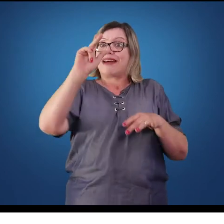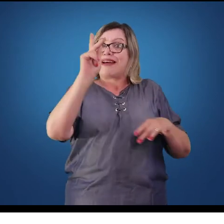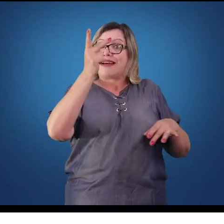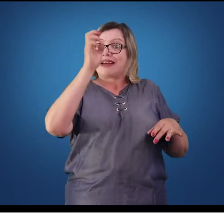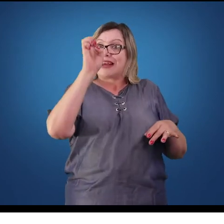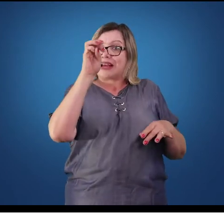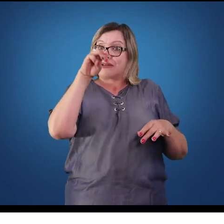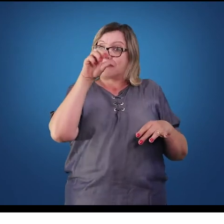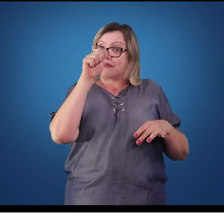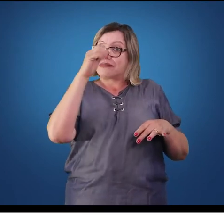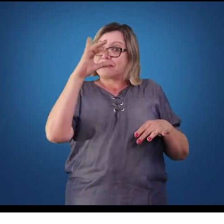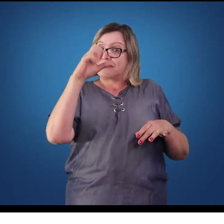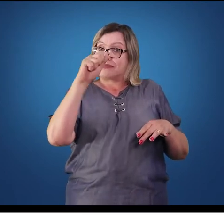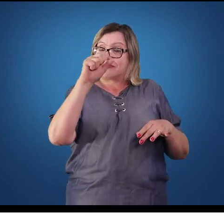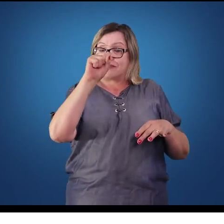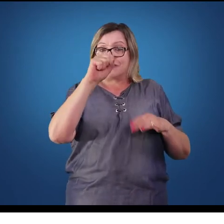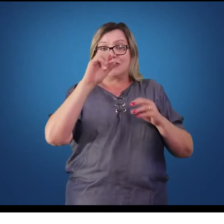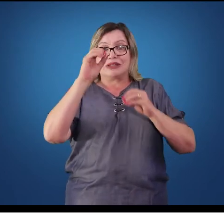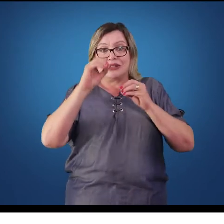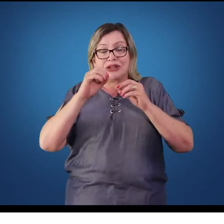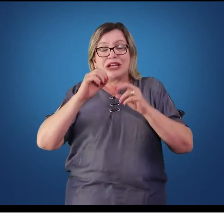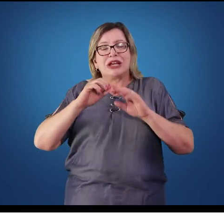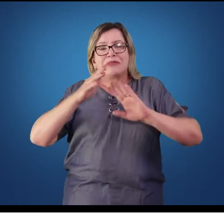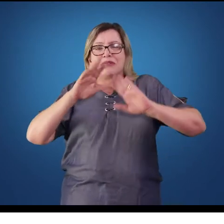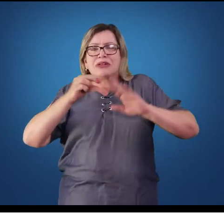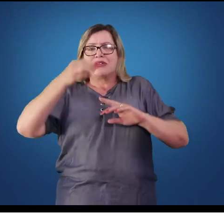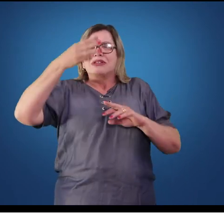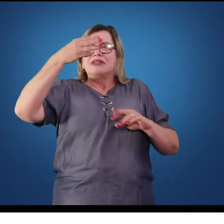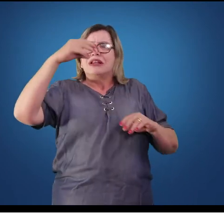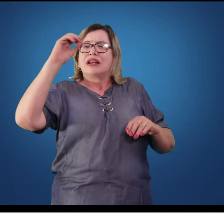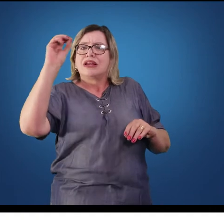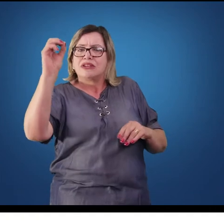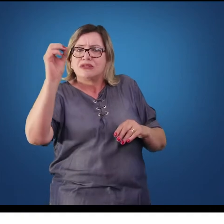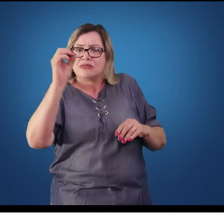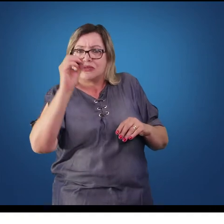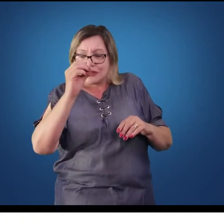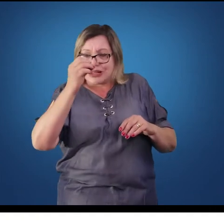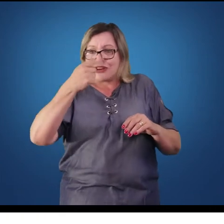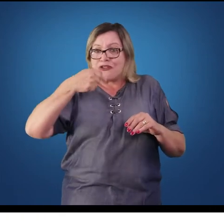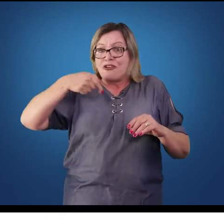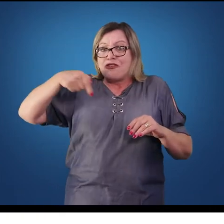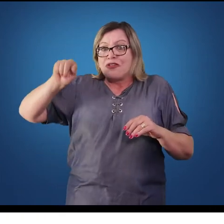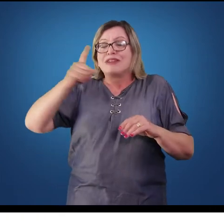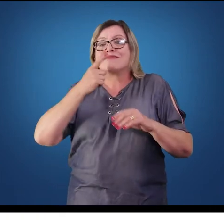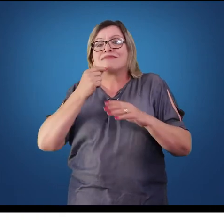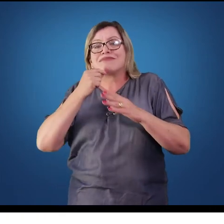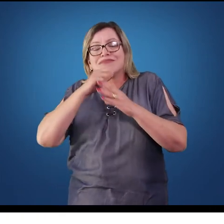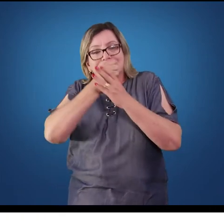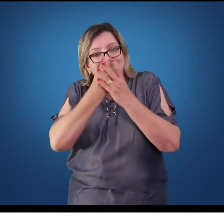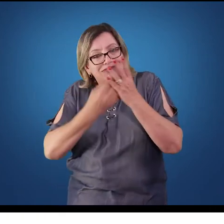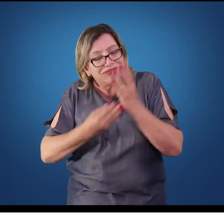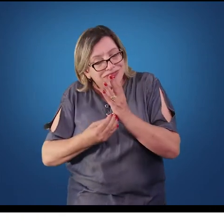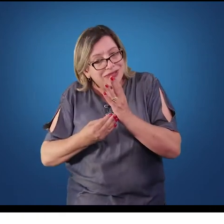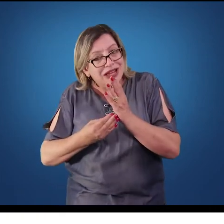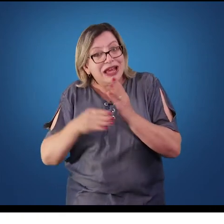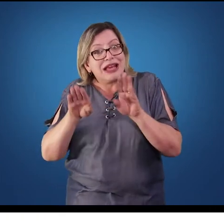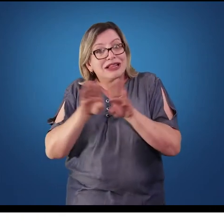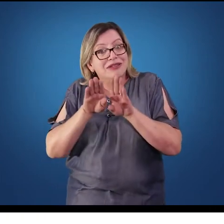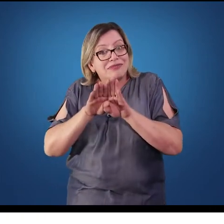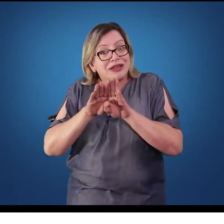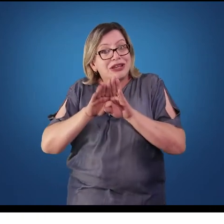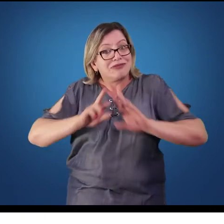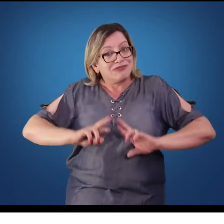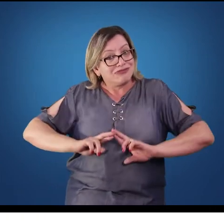redor de 5% a 3% é que é dissolvido, então, no líquido do sangue. O oposto também ocorre. O